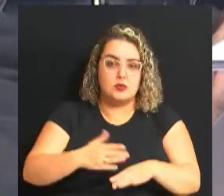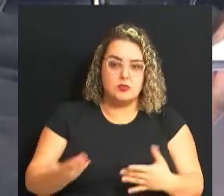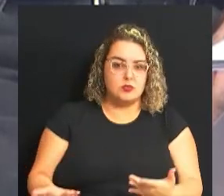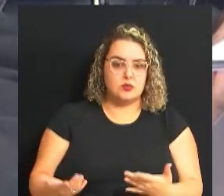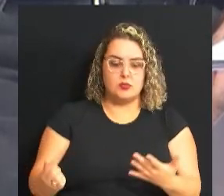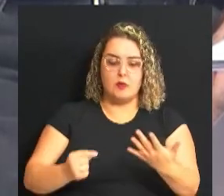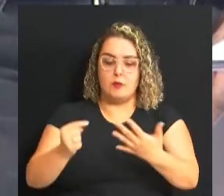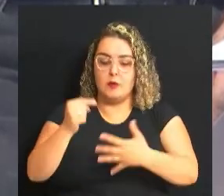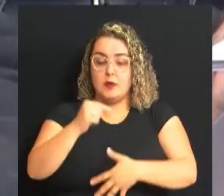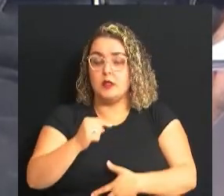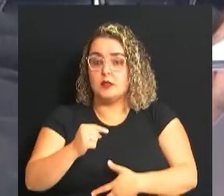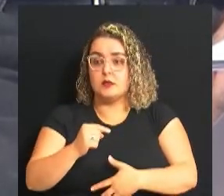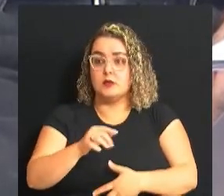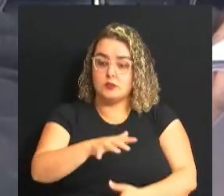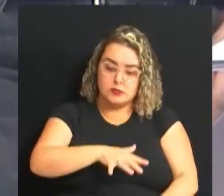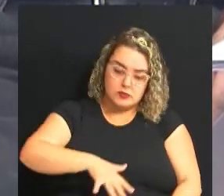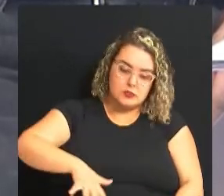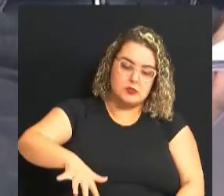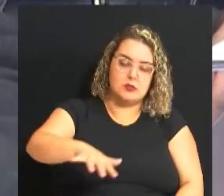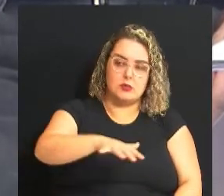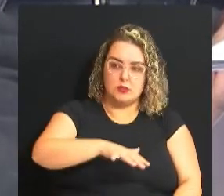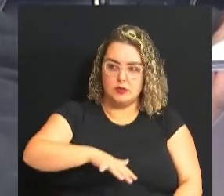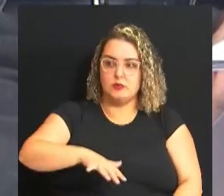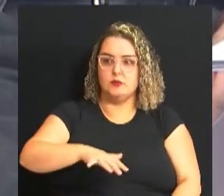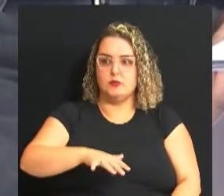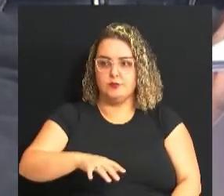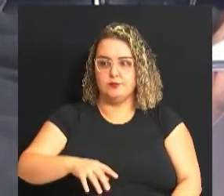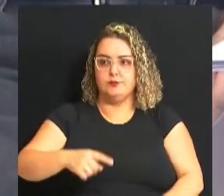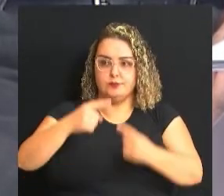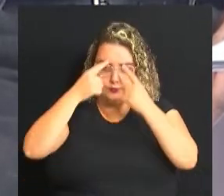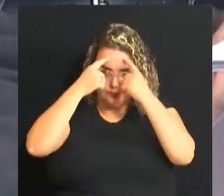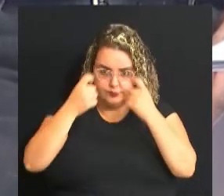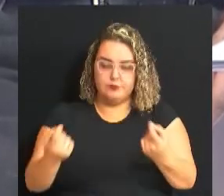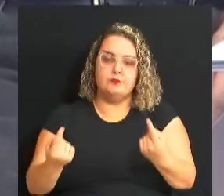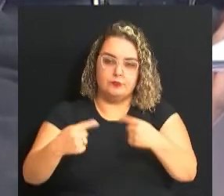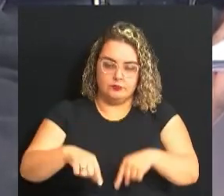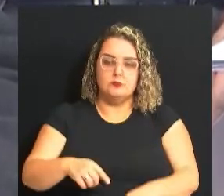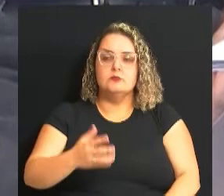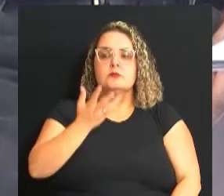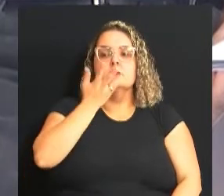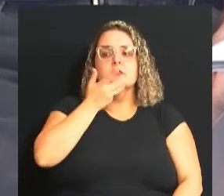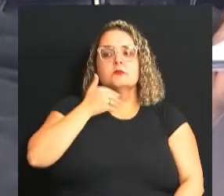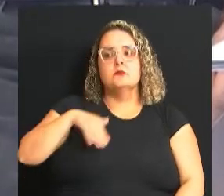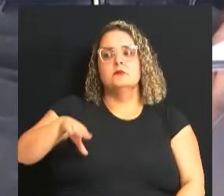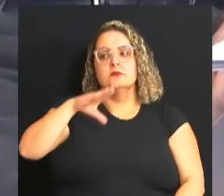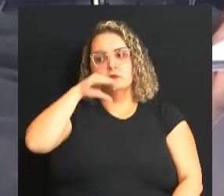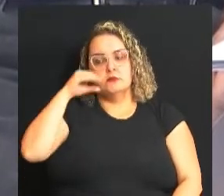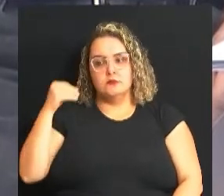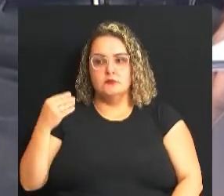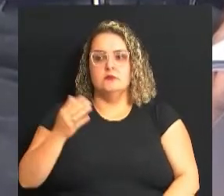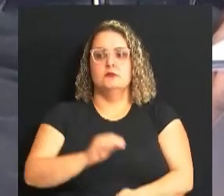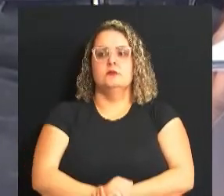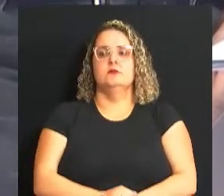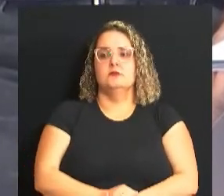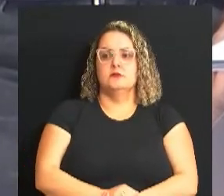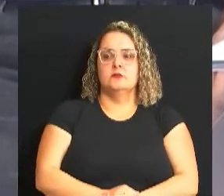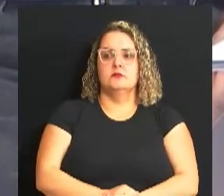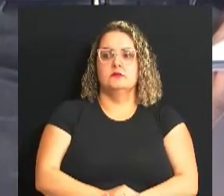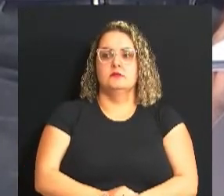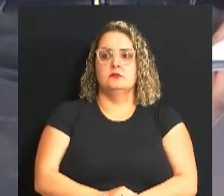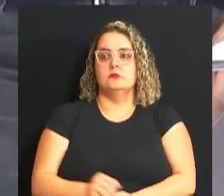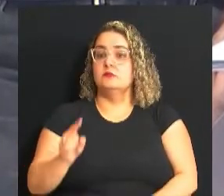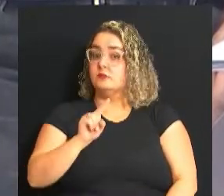que incidem sobre as violências contra criança e adolescente, né, sobre as violações. Mas essa não é